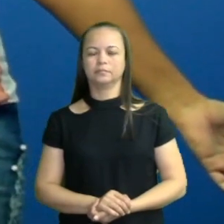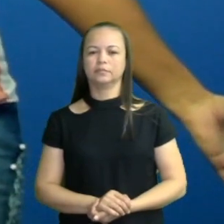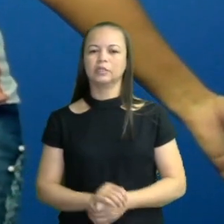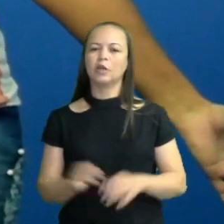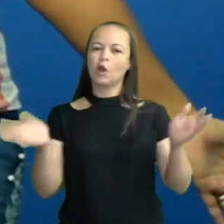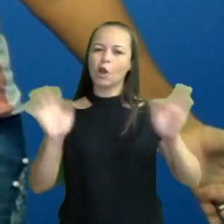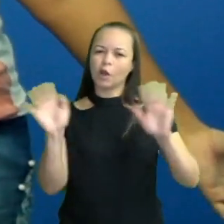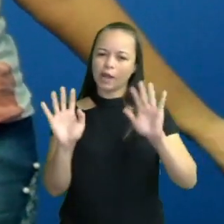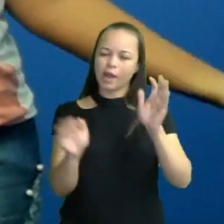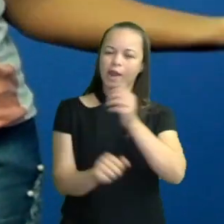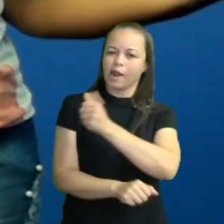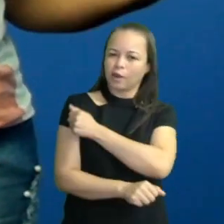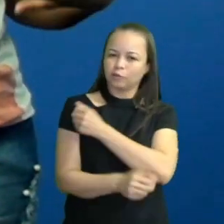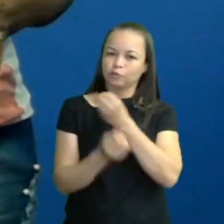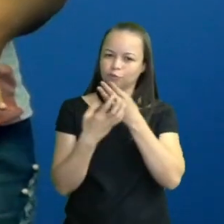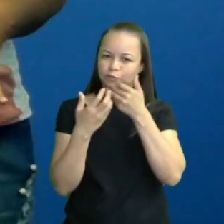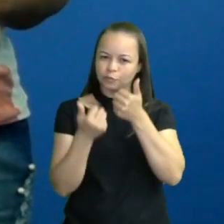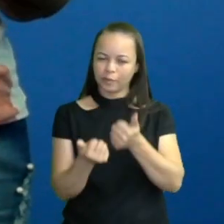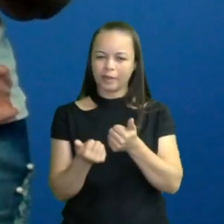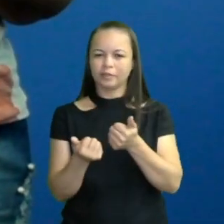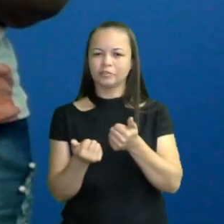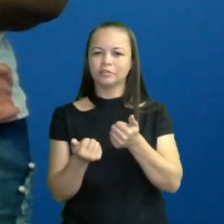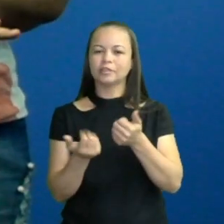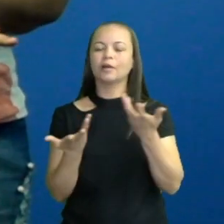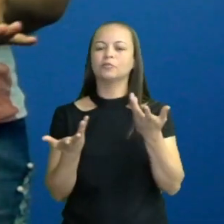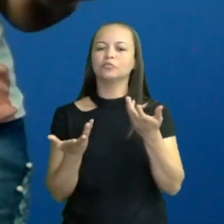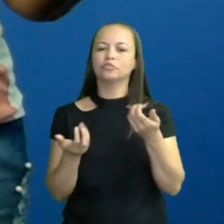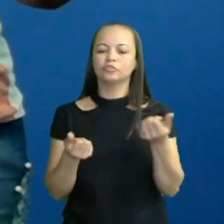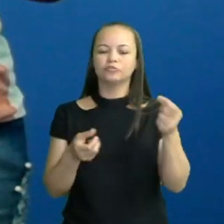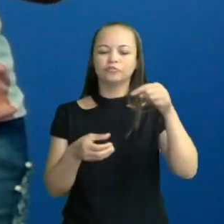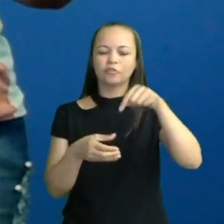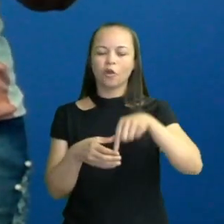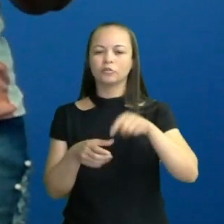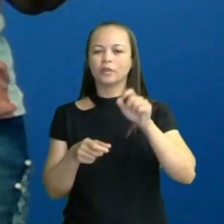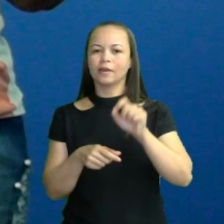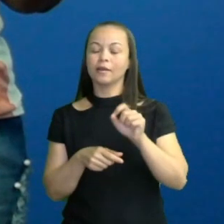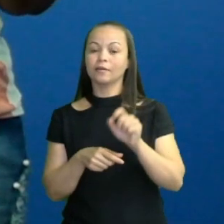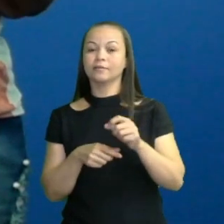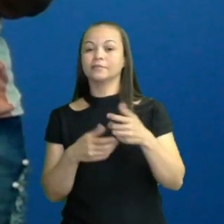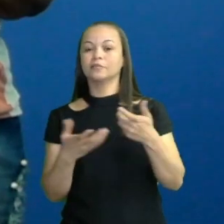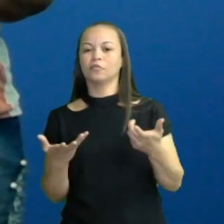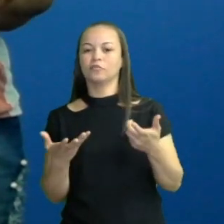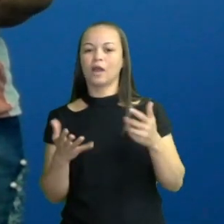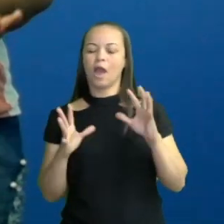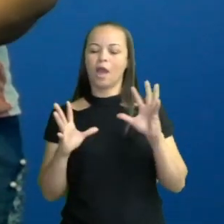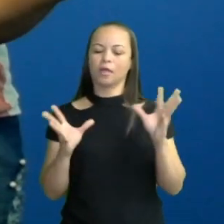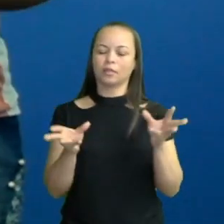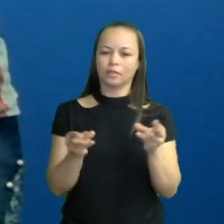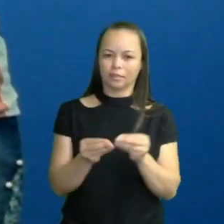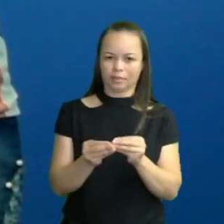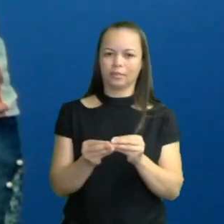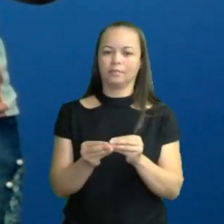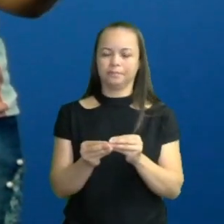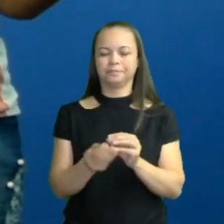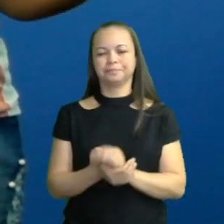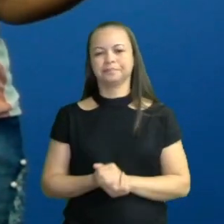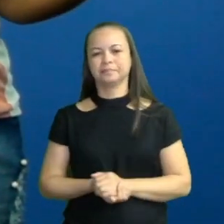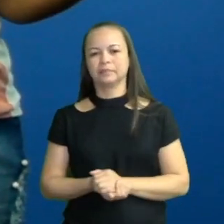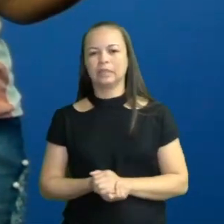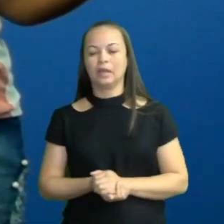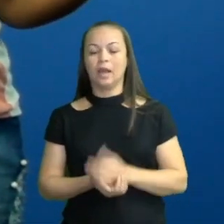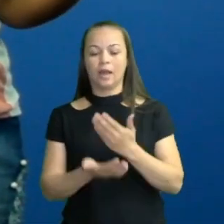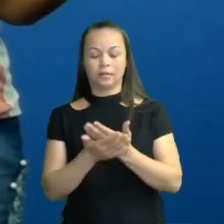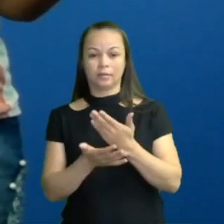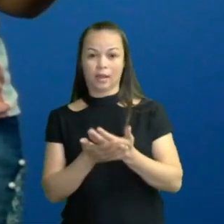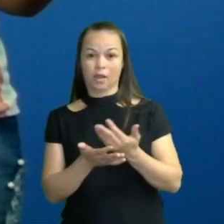meus amores, tudo bem? Estamos de volta à nossa revisão. Isso mesmo. Na aula